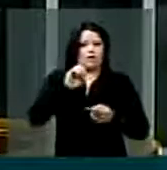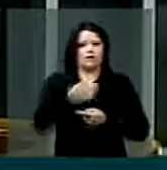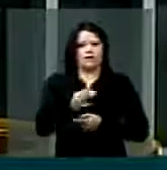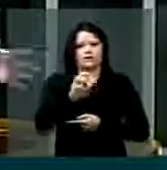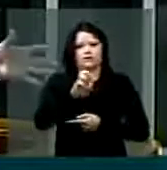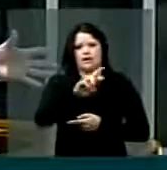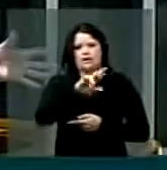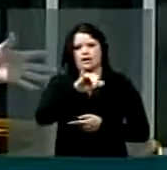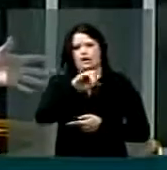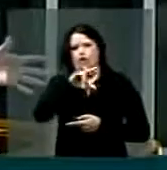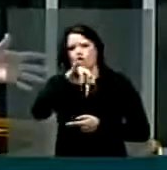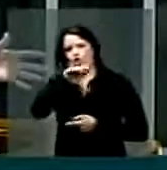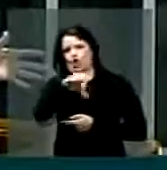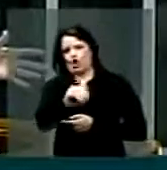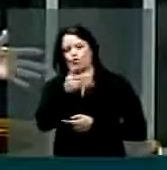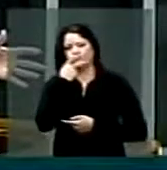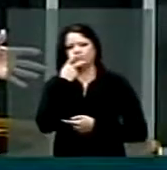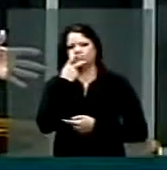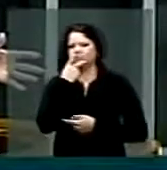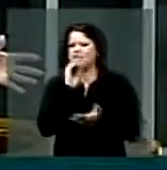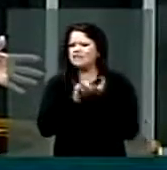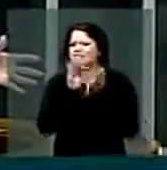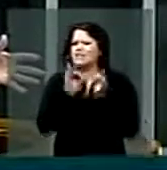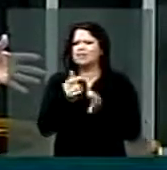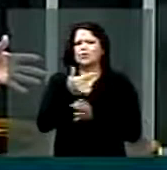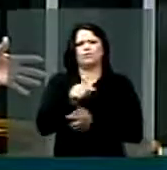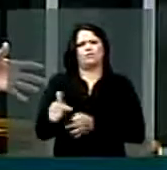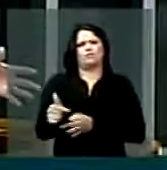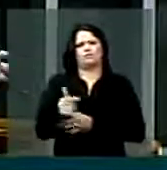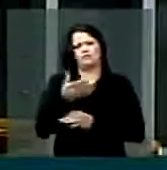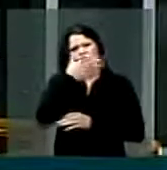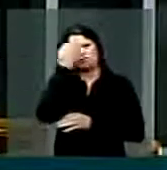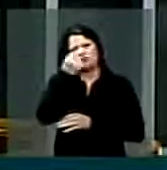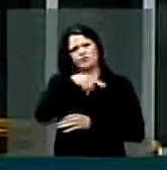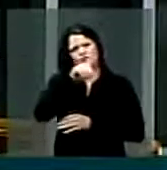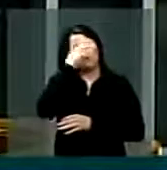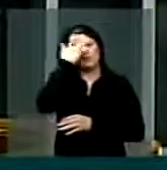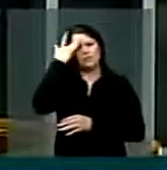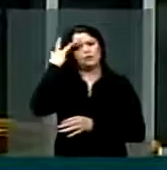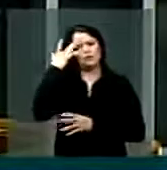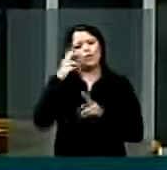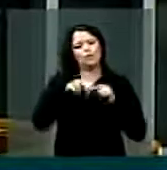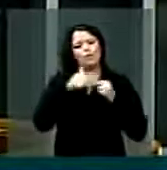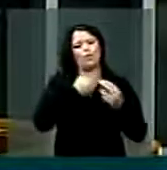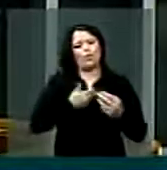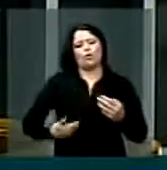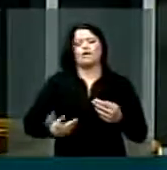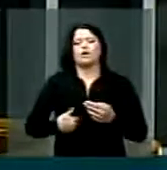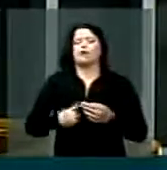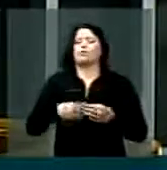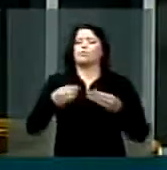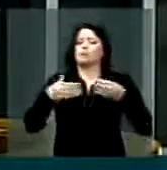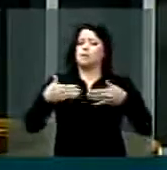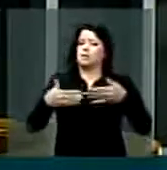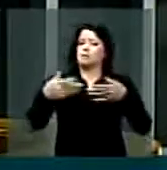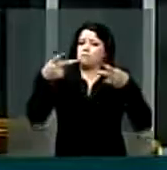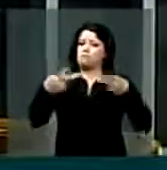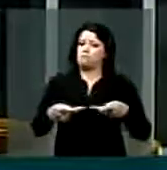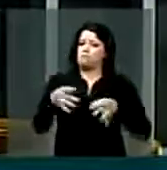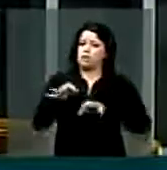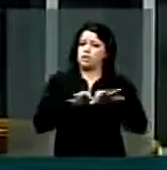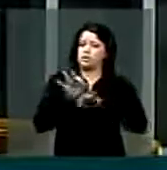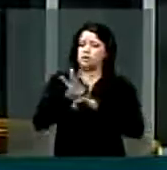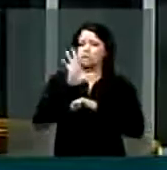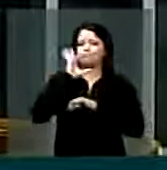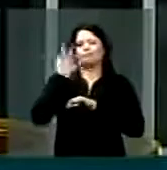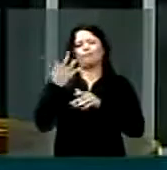ex-territórios, era uma injustiça deixar eles de fora. E ainda bem que o governo e o Ministério do Planejamento decidiram mandar esse